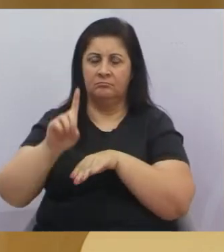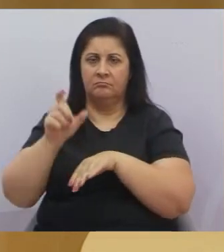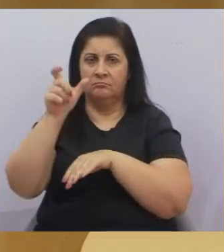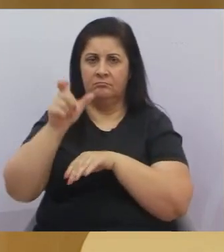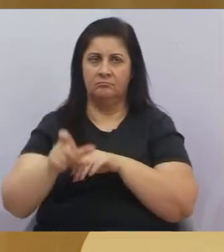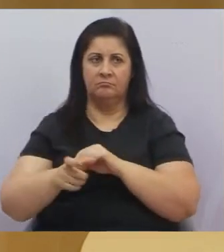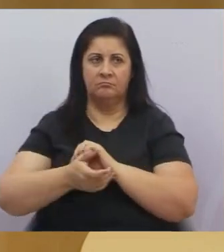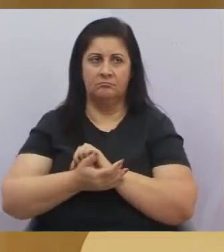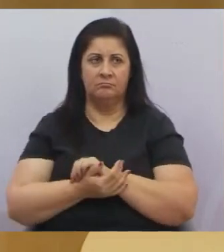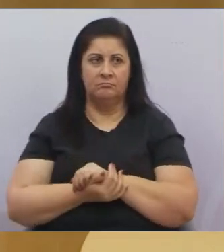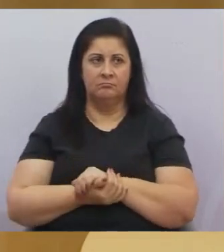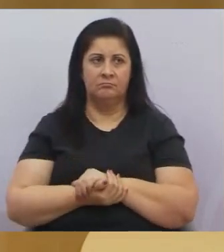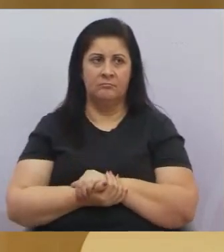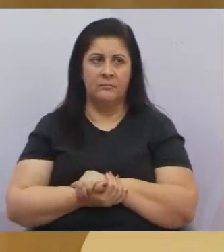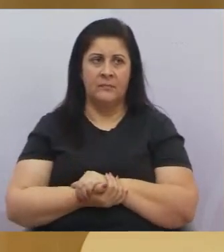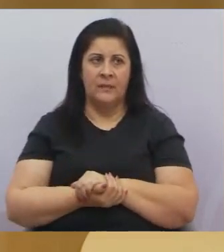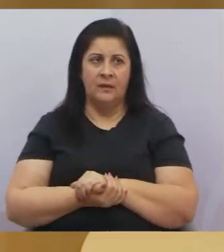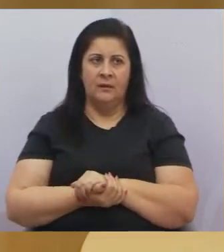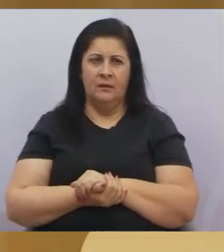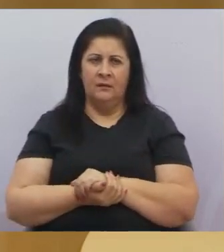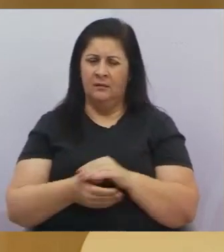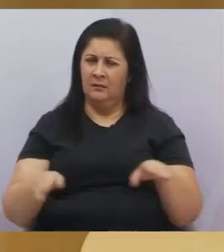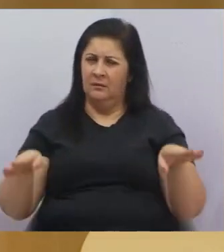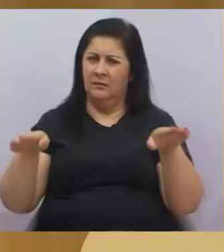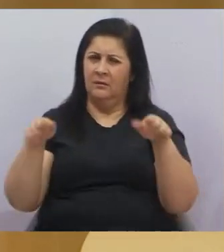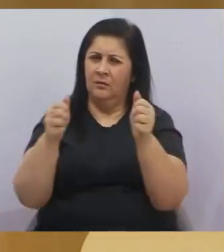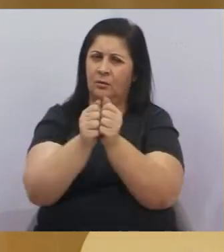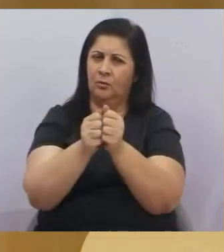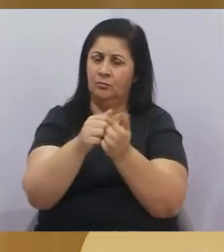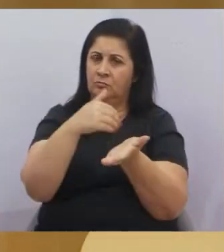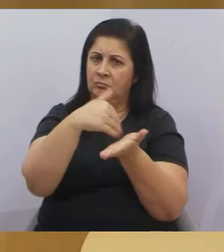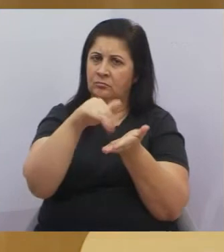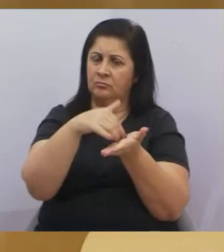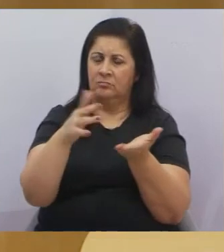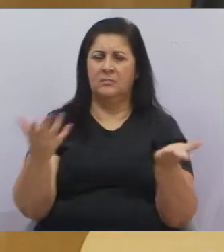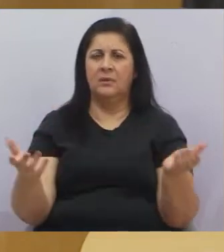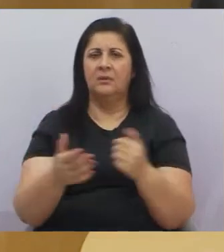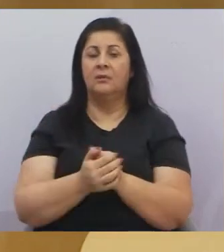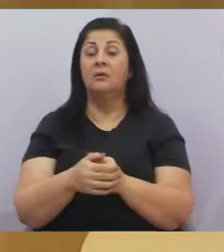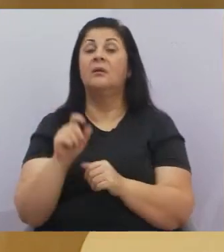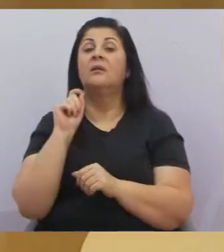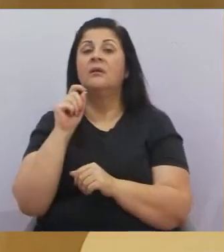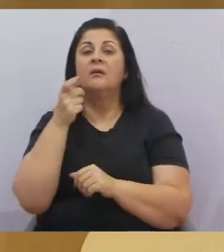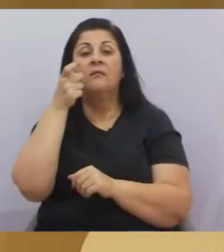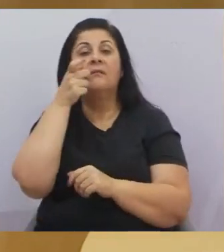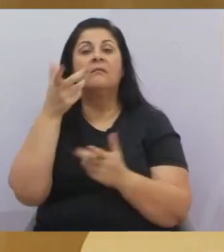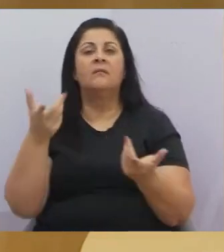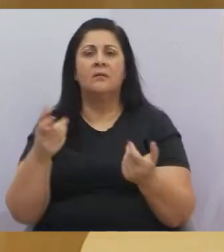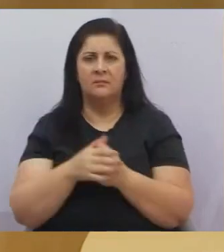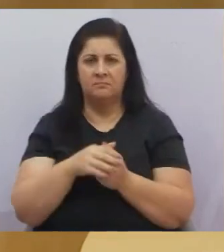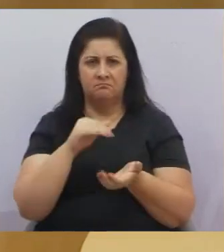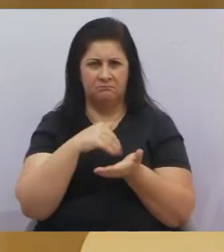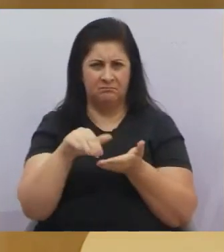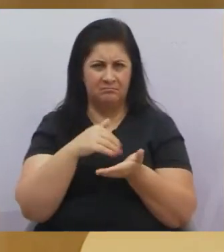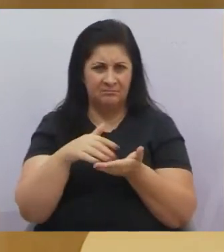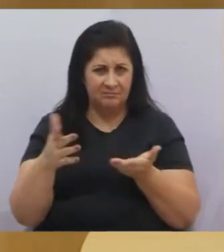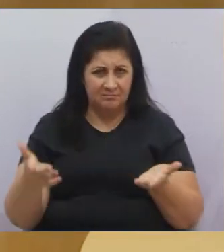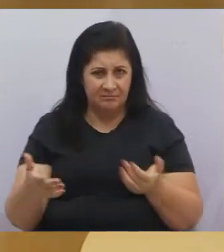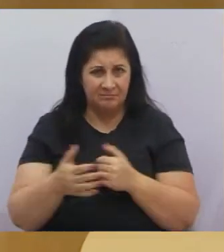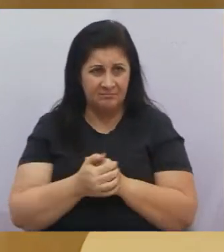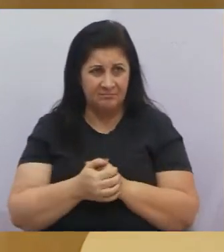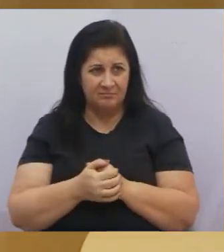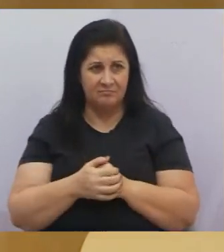para terminar, senhor presidente. Vinculado a uma secretaria. Eu quero ver se essa secretaria vai ter